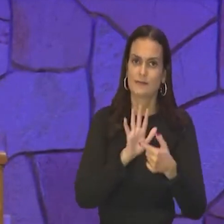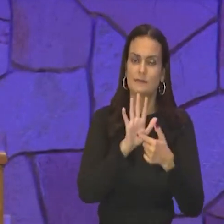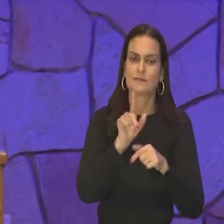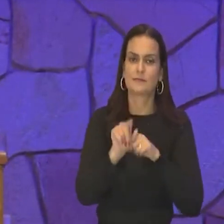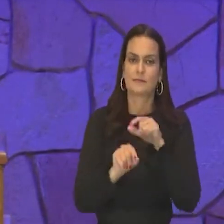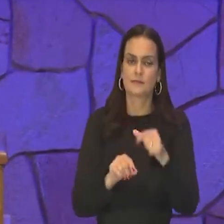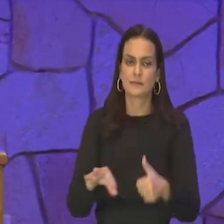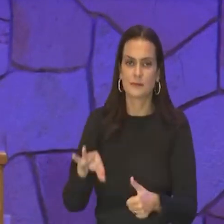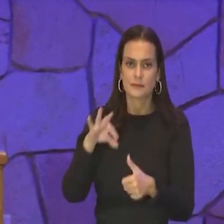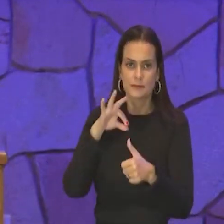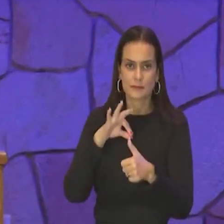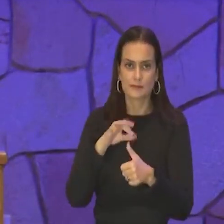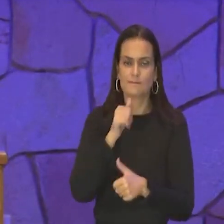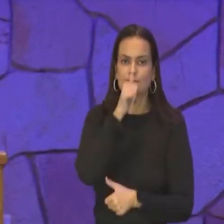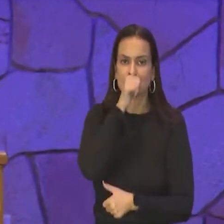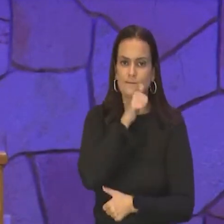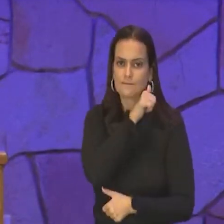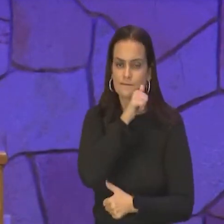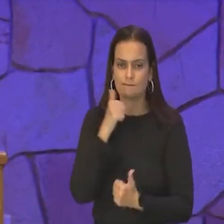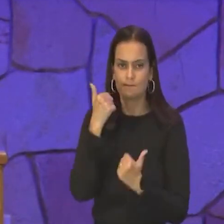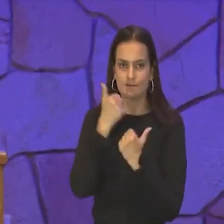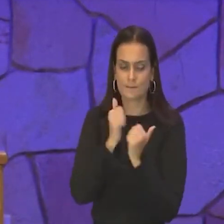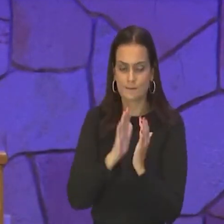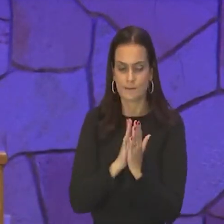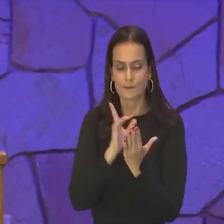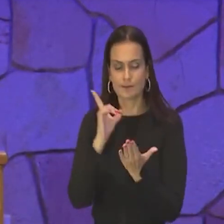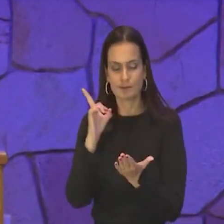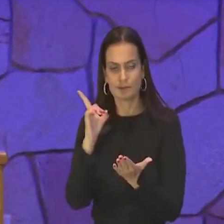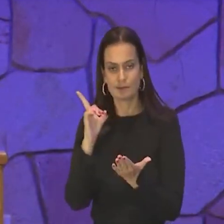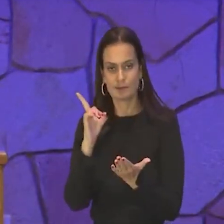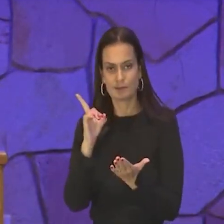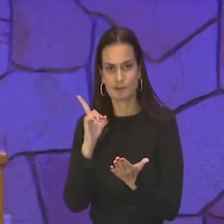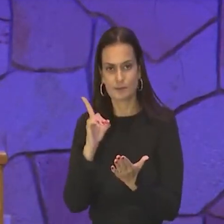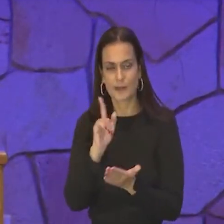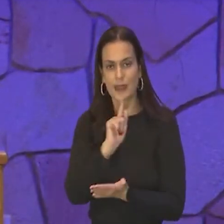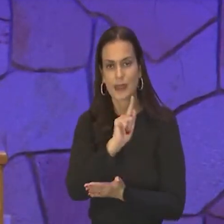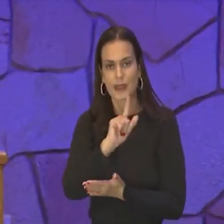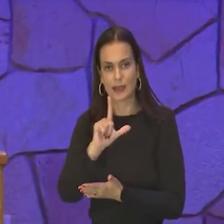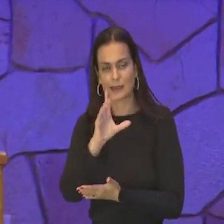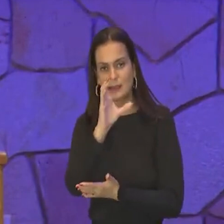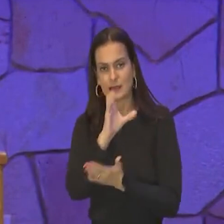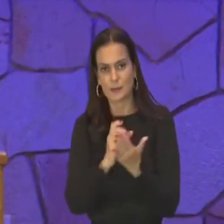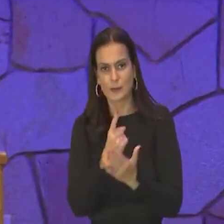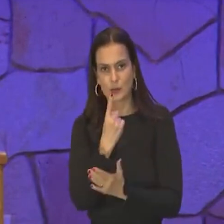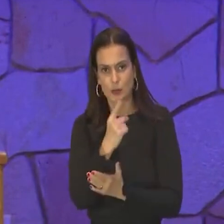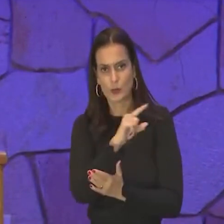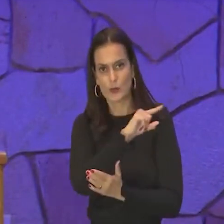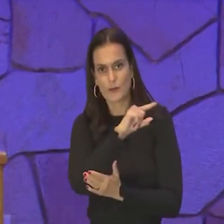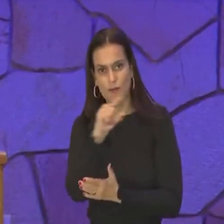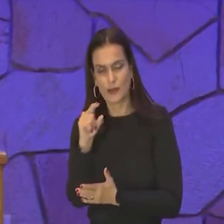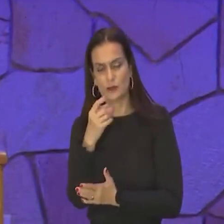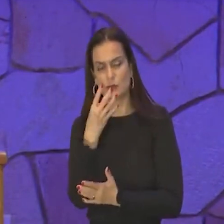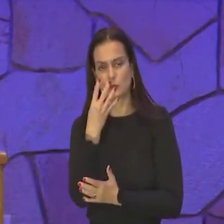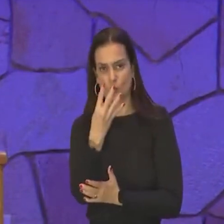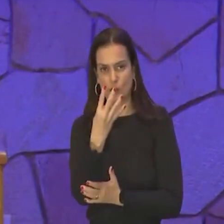que Cristo se sacrificou por nós. Abra sua Bíblia em Gálatas capítulo 1, o verso de número